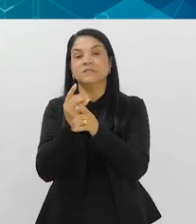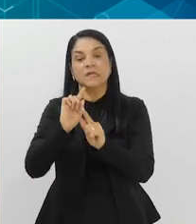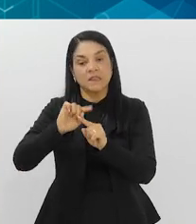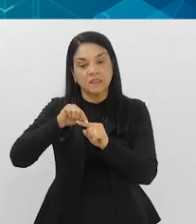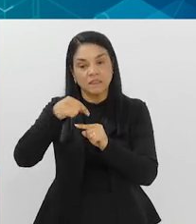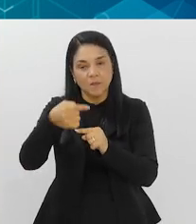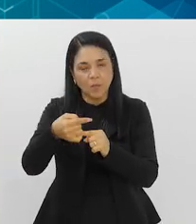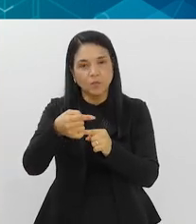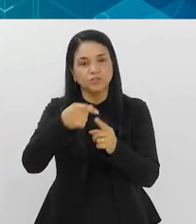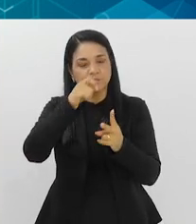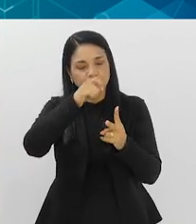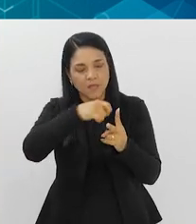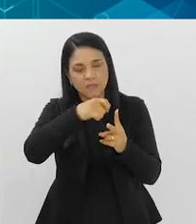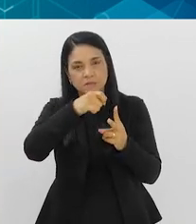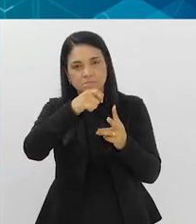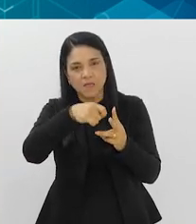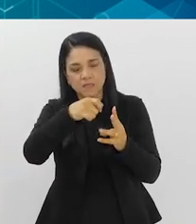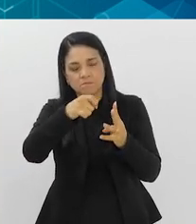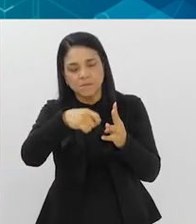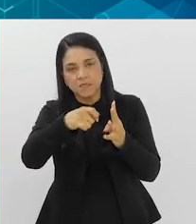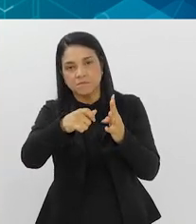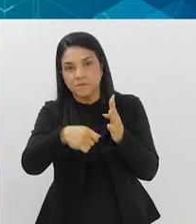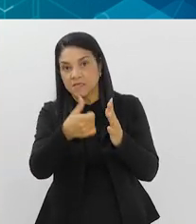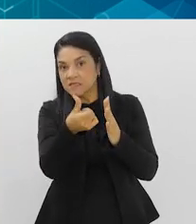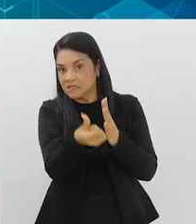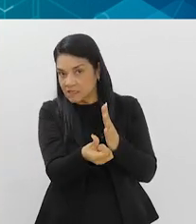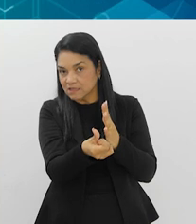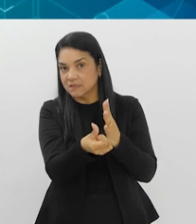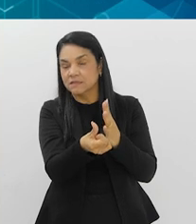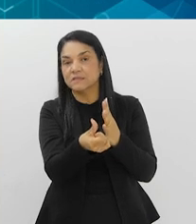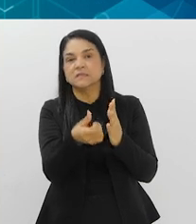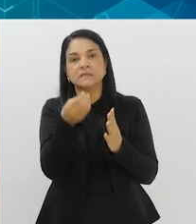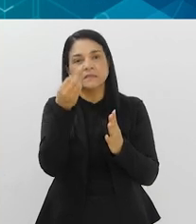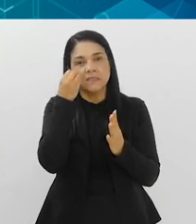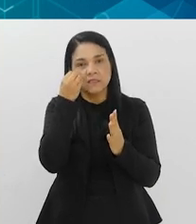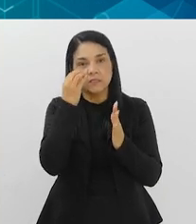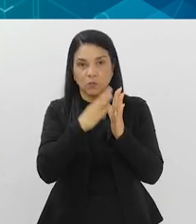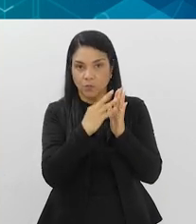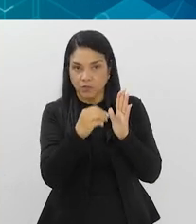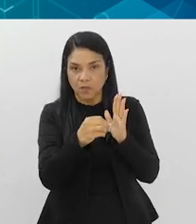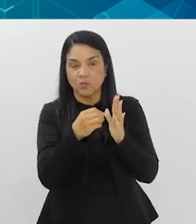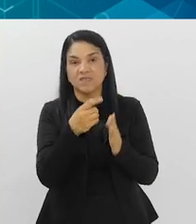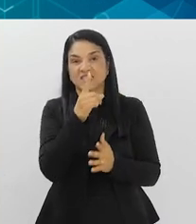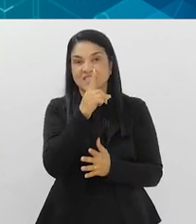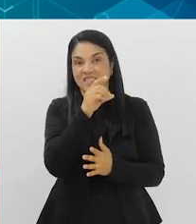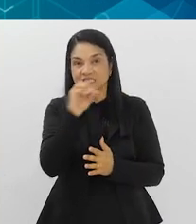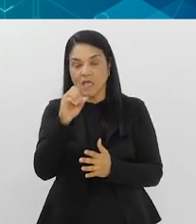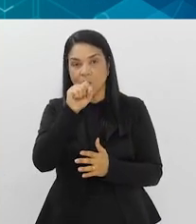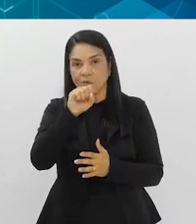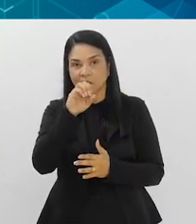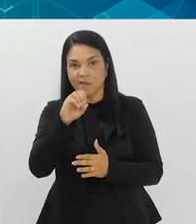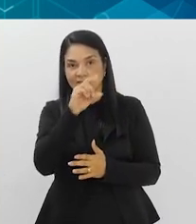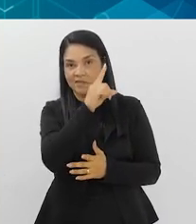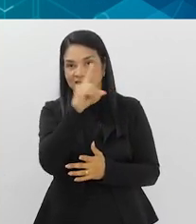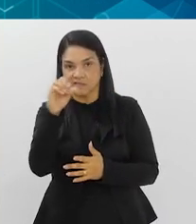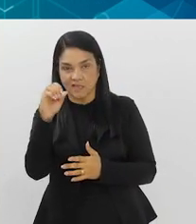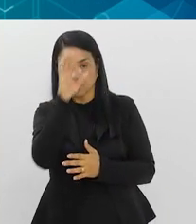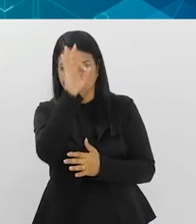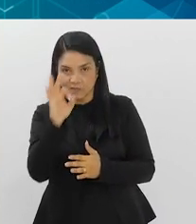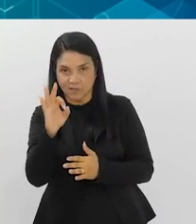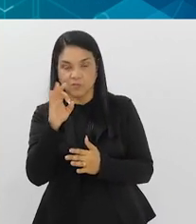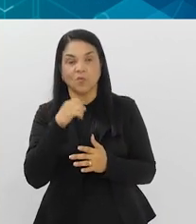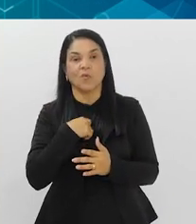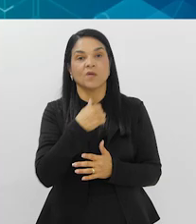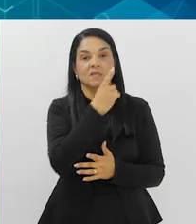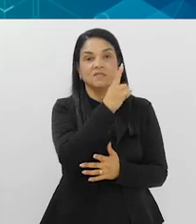produtividade. E depois, ao longo de mês a mês, né, 6 meses testando o piloto, que a gente mantém o 180-100. 100% do